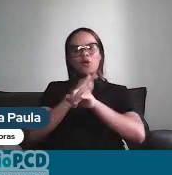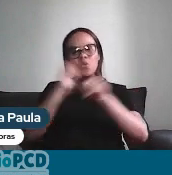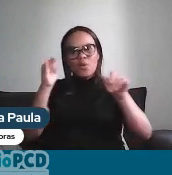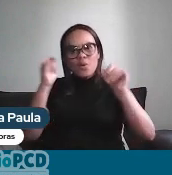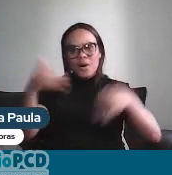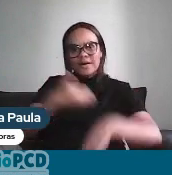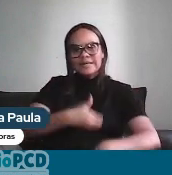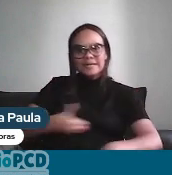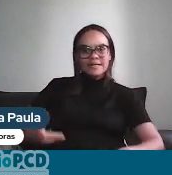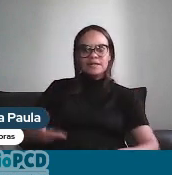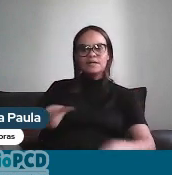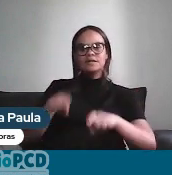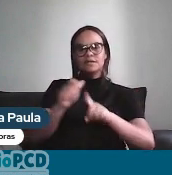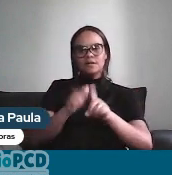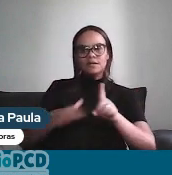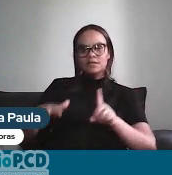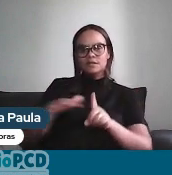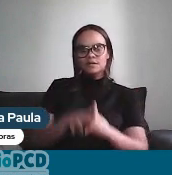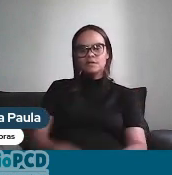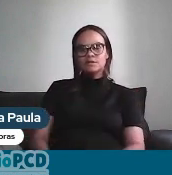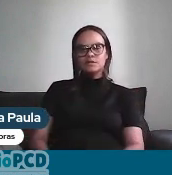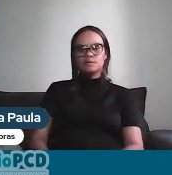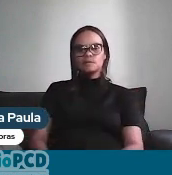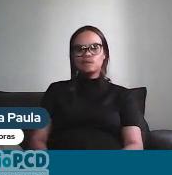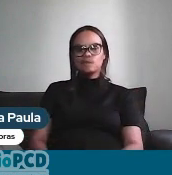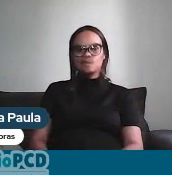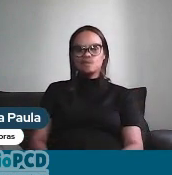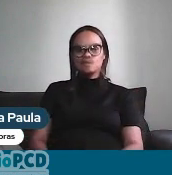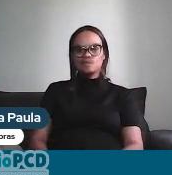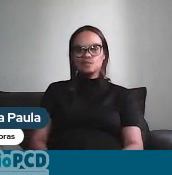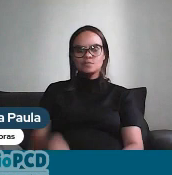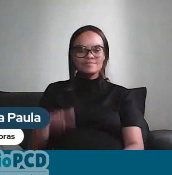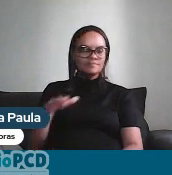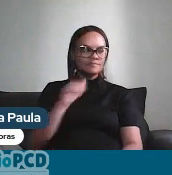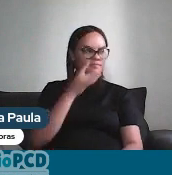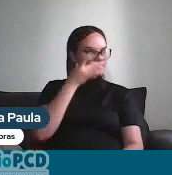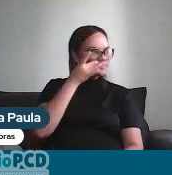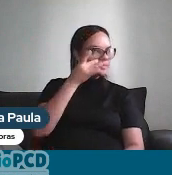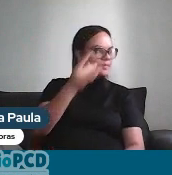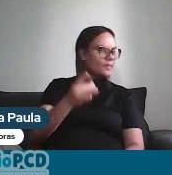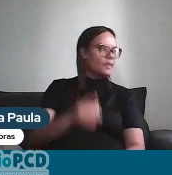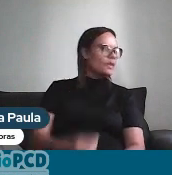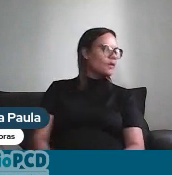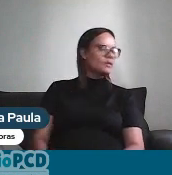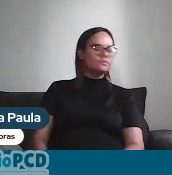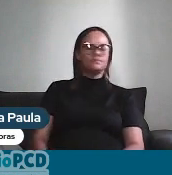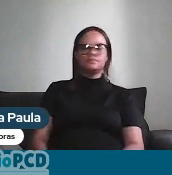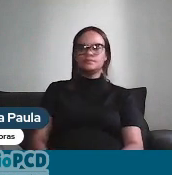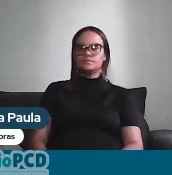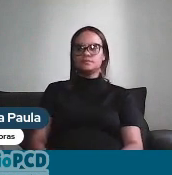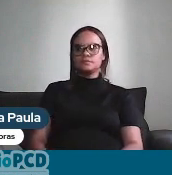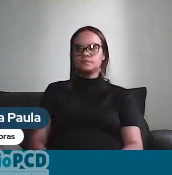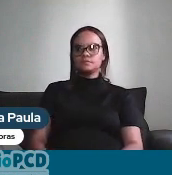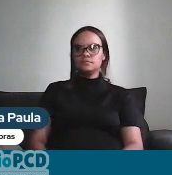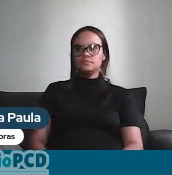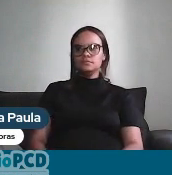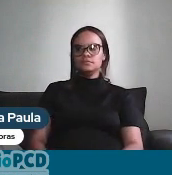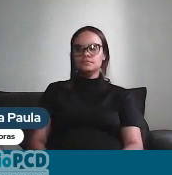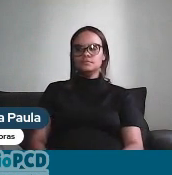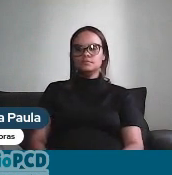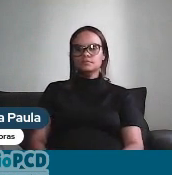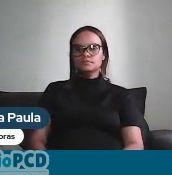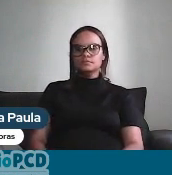afetem a sociedade no sentido de chamar a atenção para essa situação que não